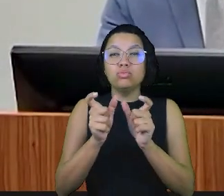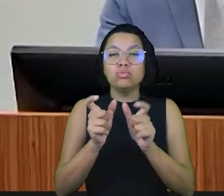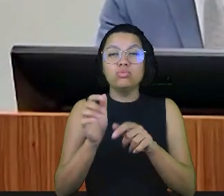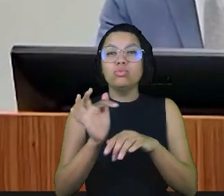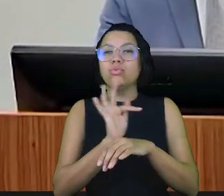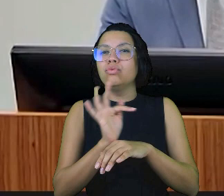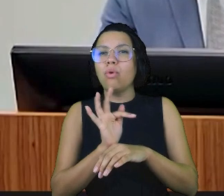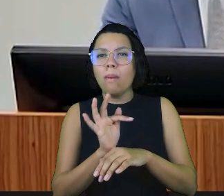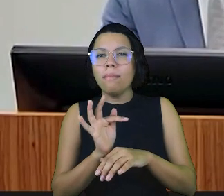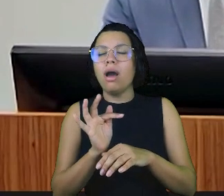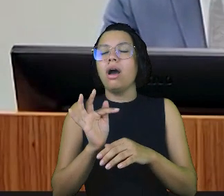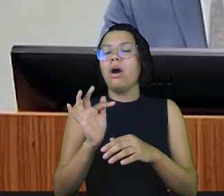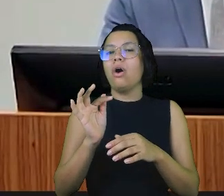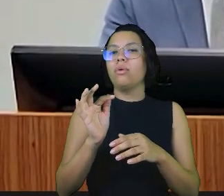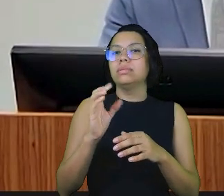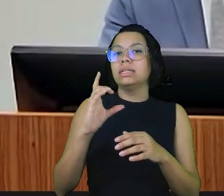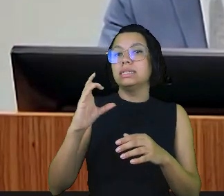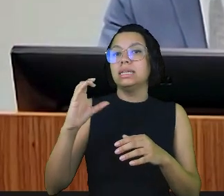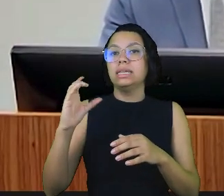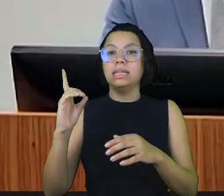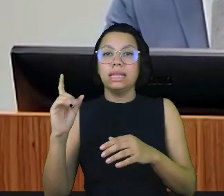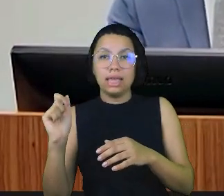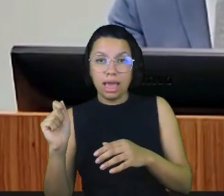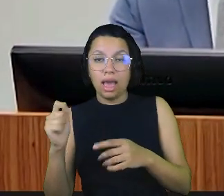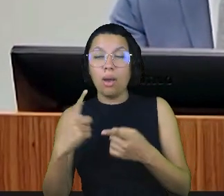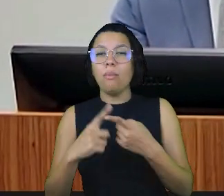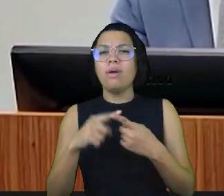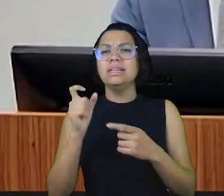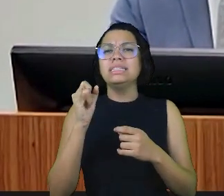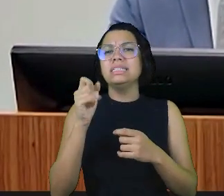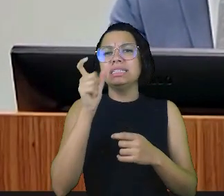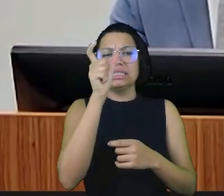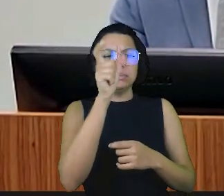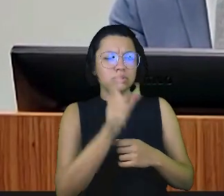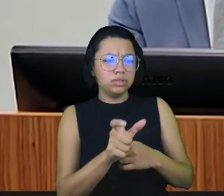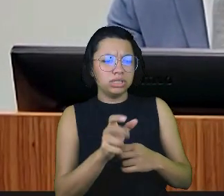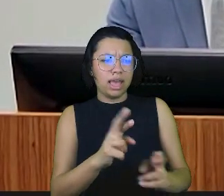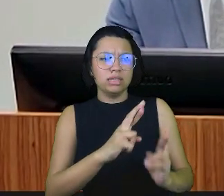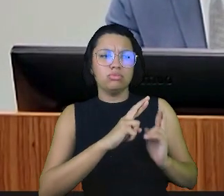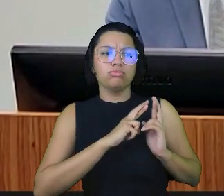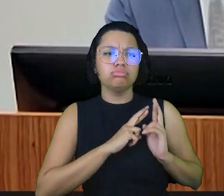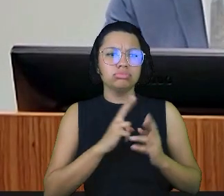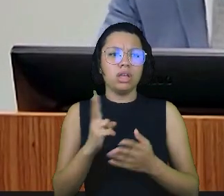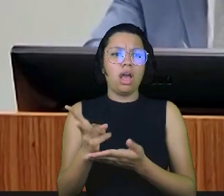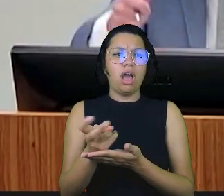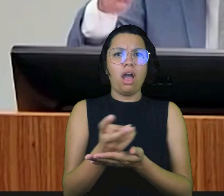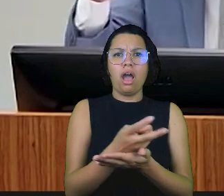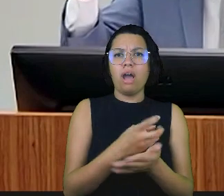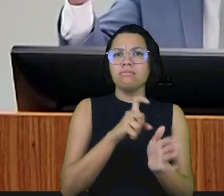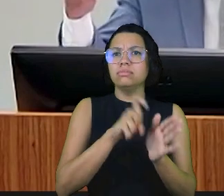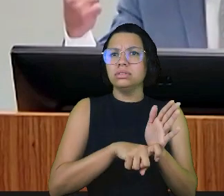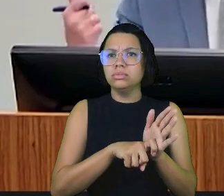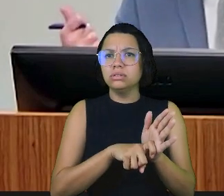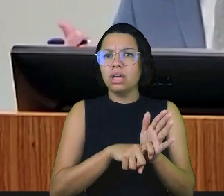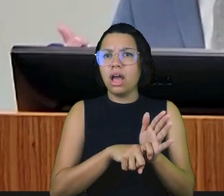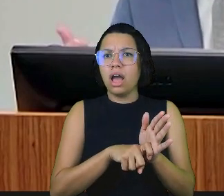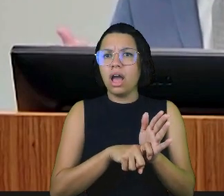porque se determinado sujeito tem a sua condição de responsável tributário